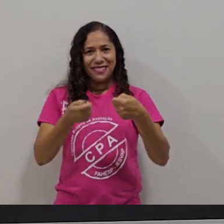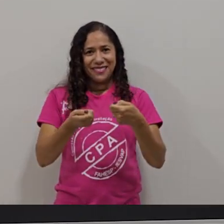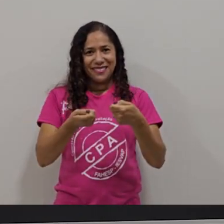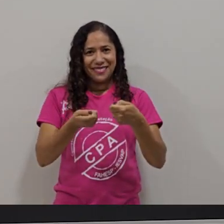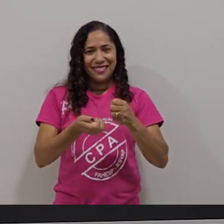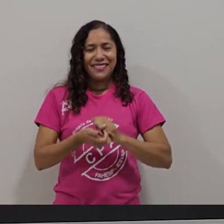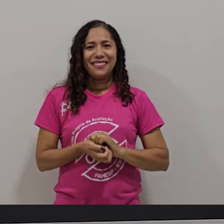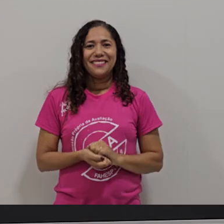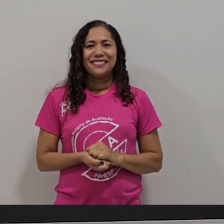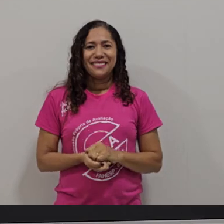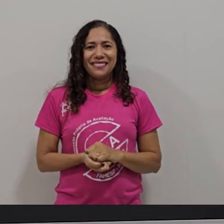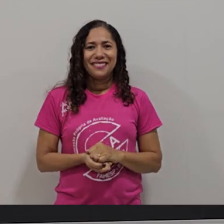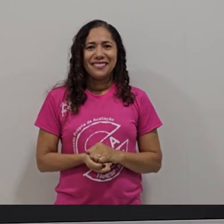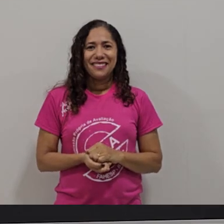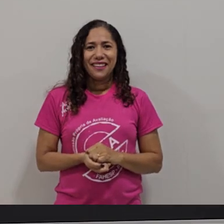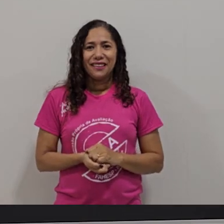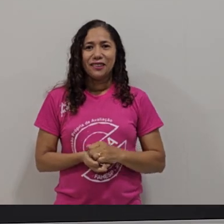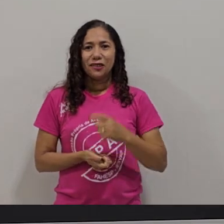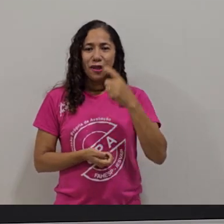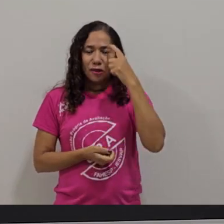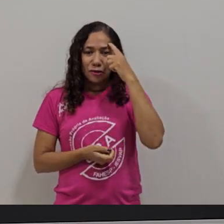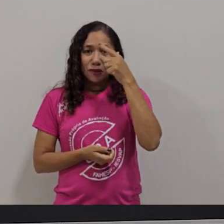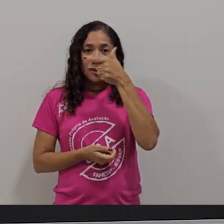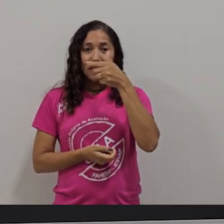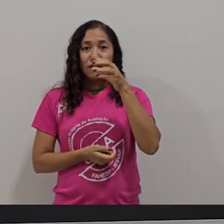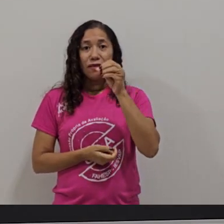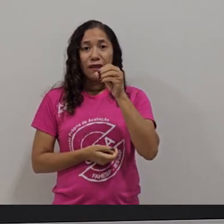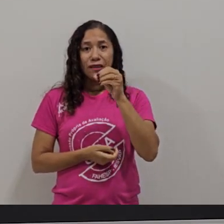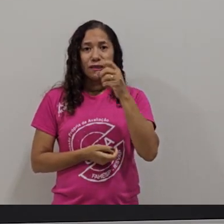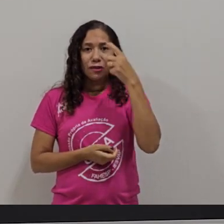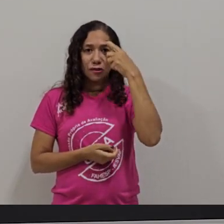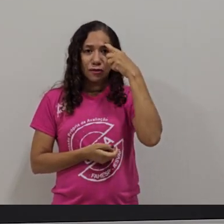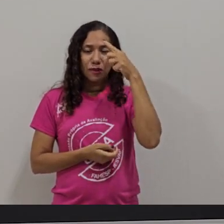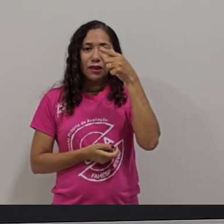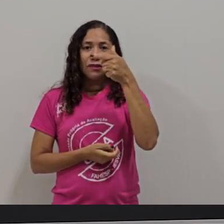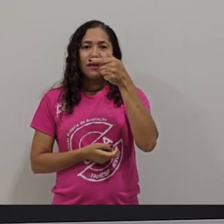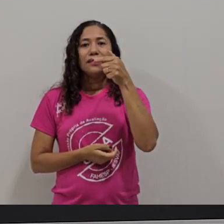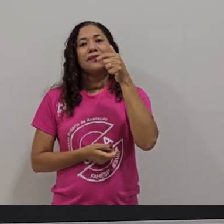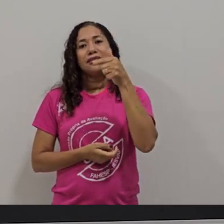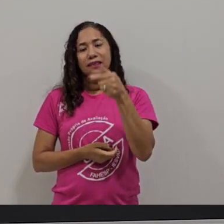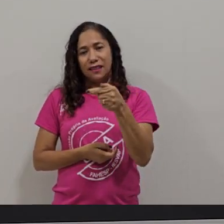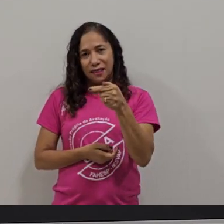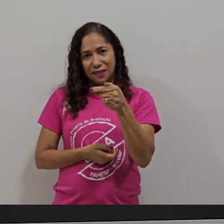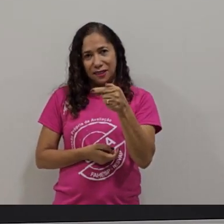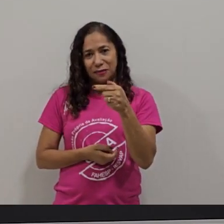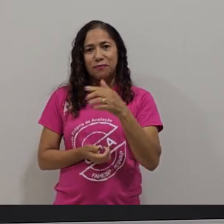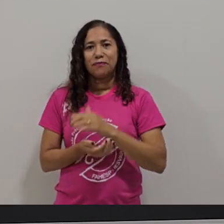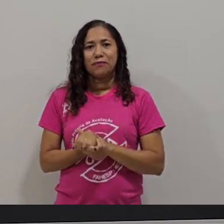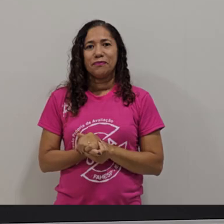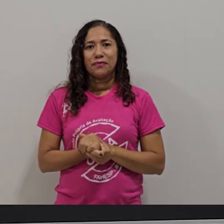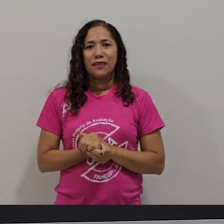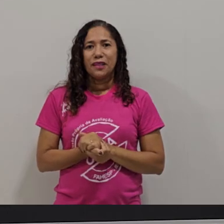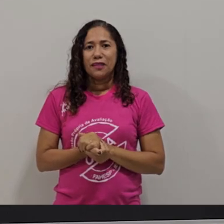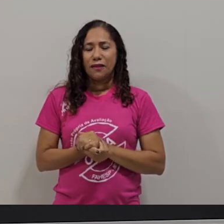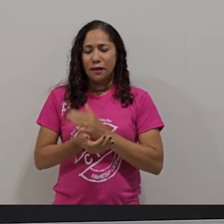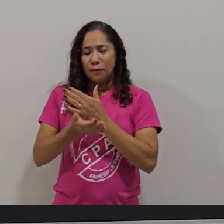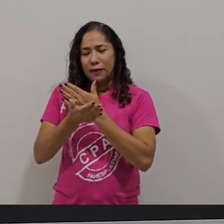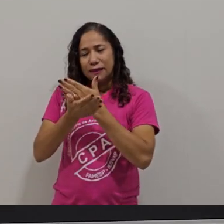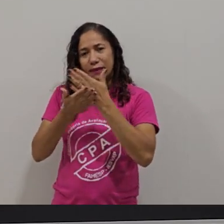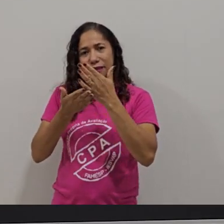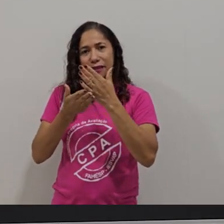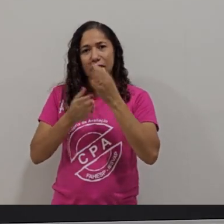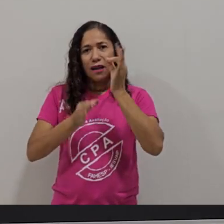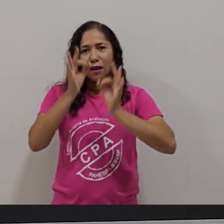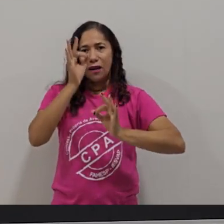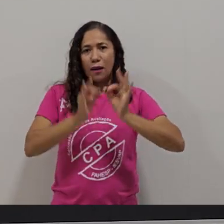né? A gente tem uma dia 20 e outra dia 27. Né? Aí a gente vai passar a programação para vocês irem.